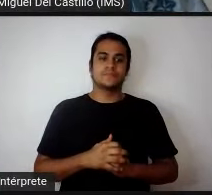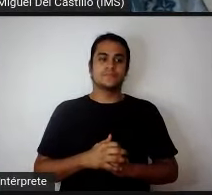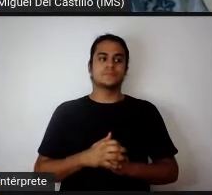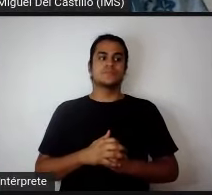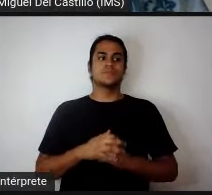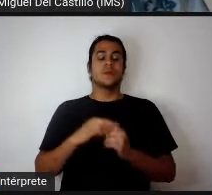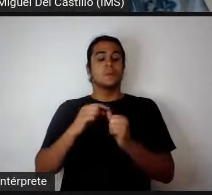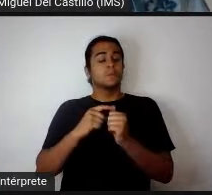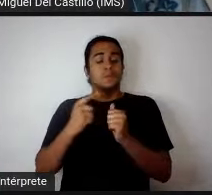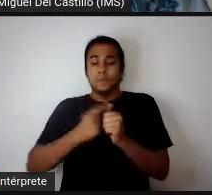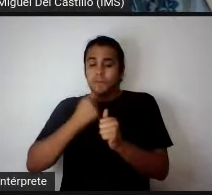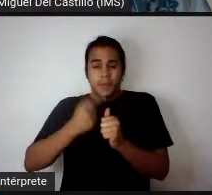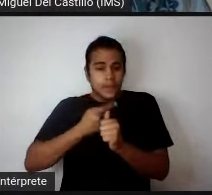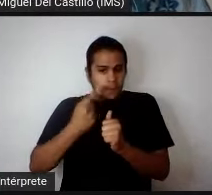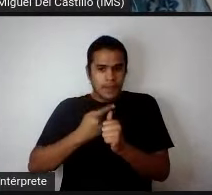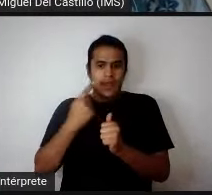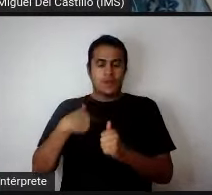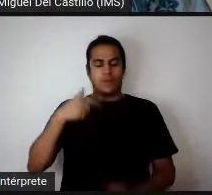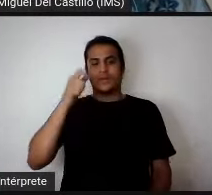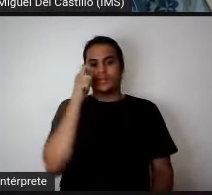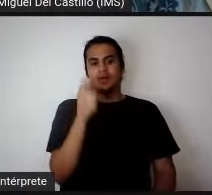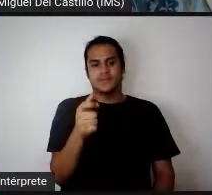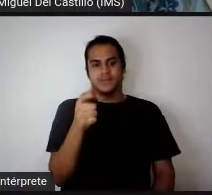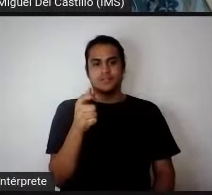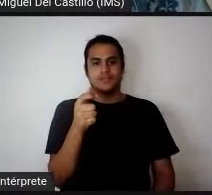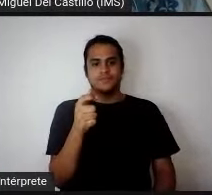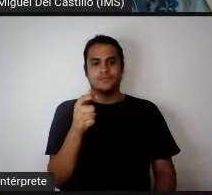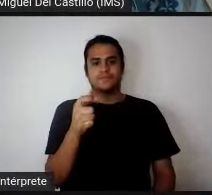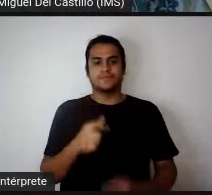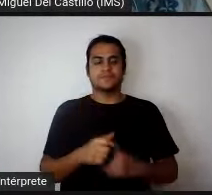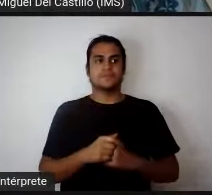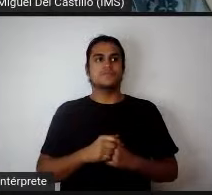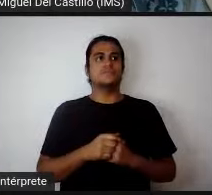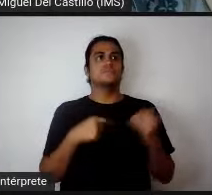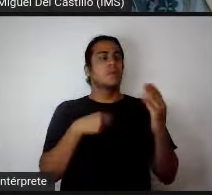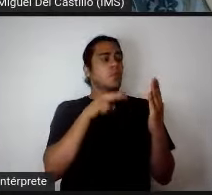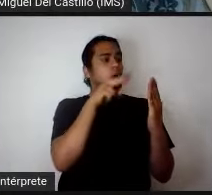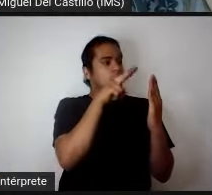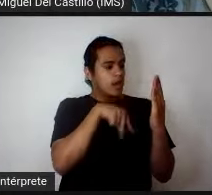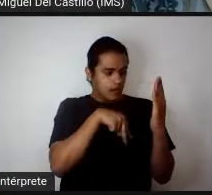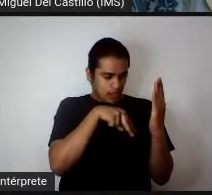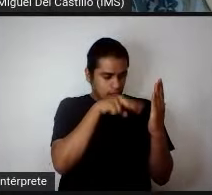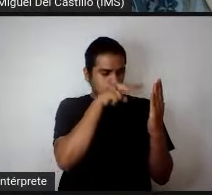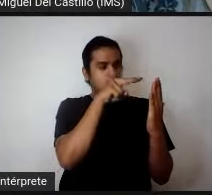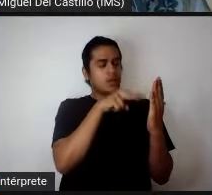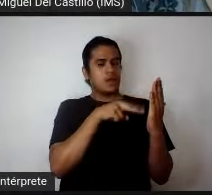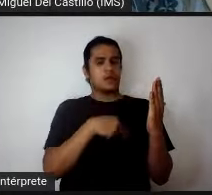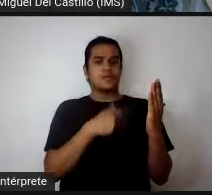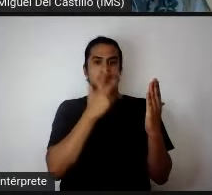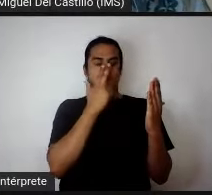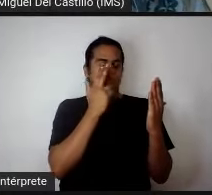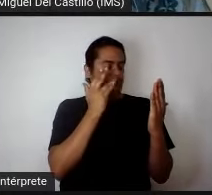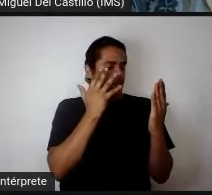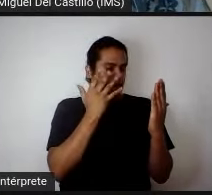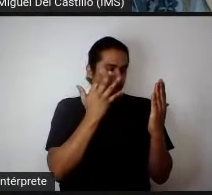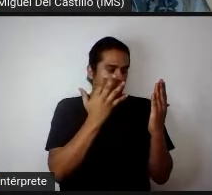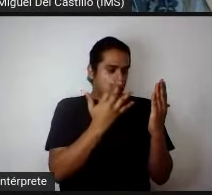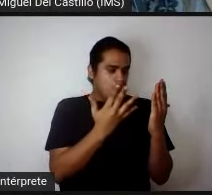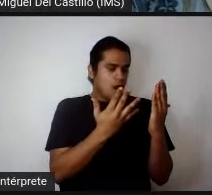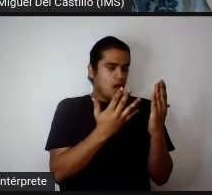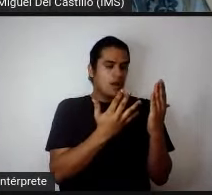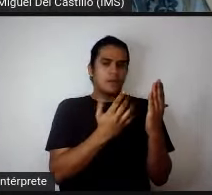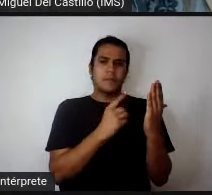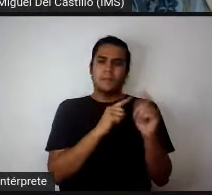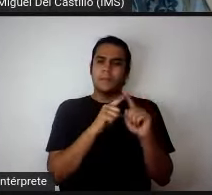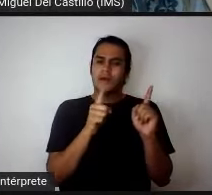Primeiro, coisa que eu achei interessante. Lia, ficava assim, realmente encantada com o livro, mas